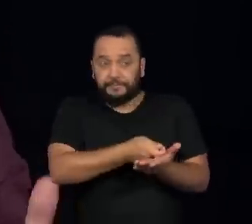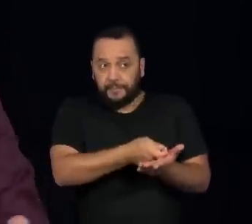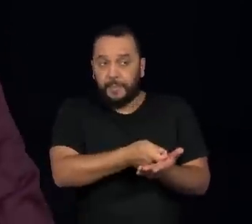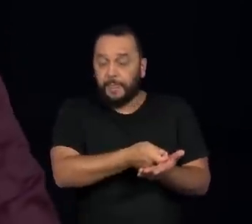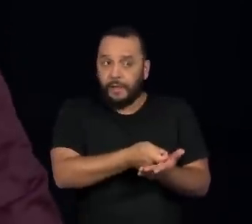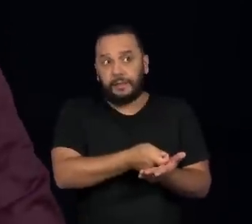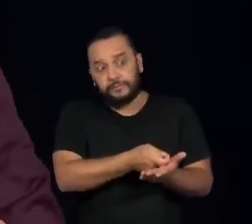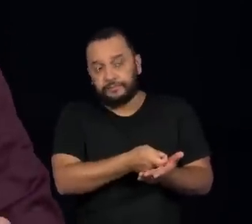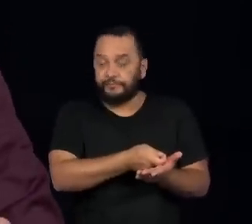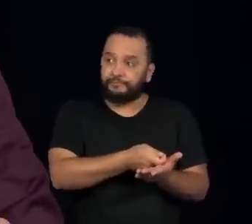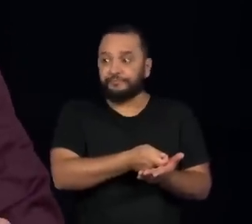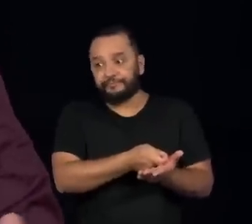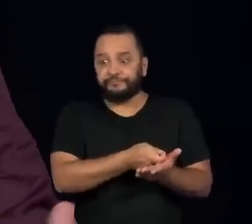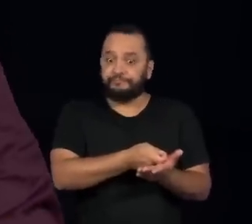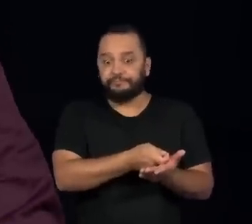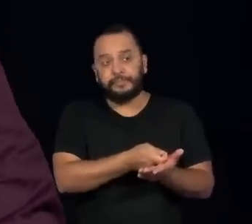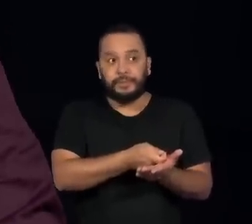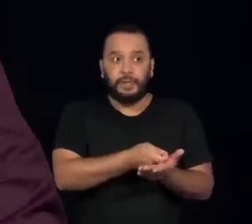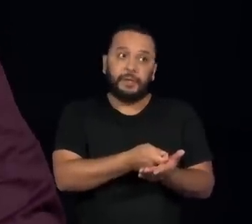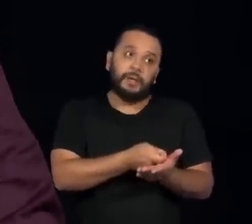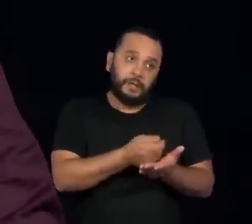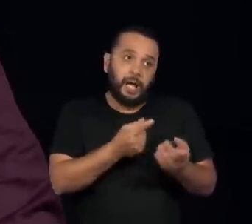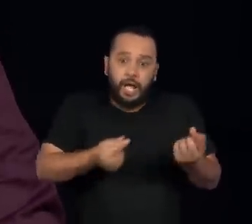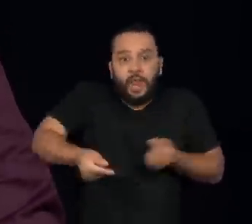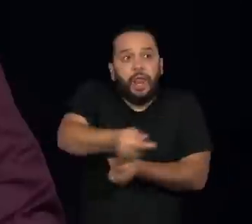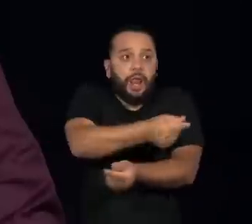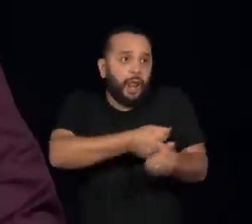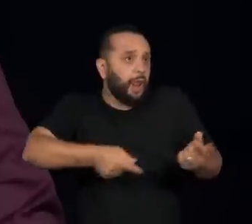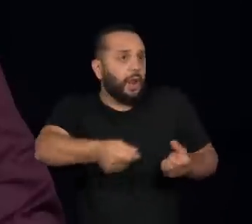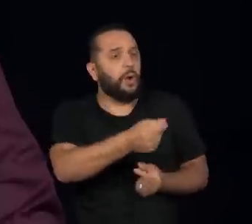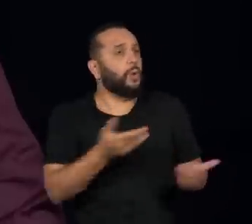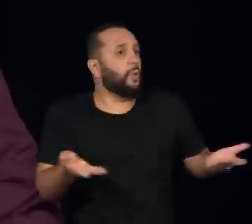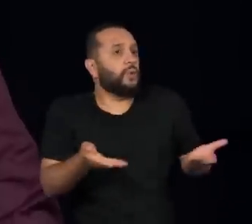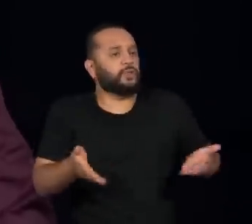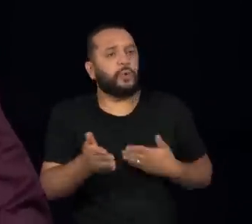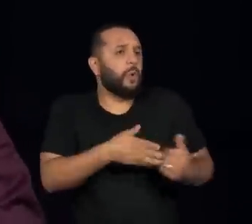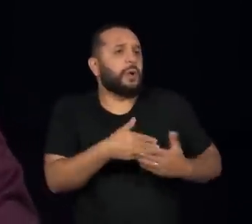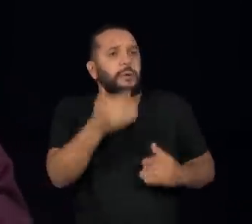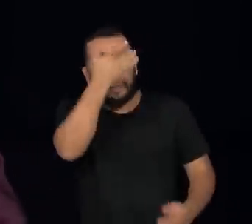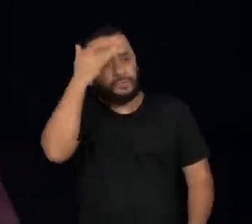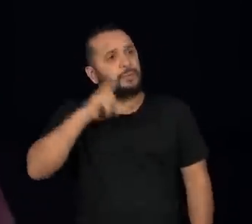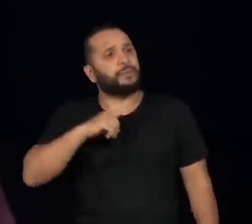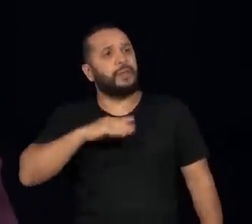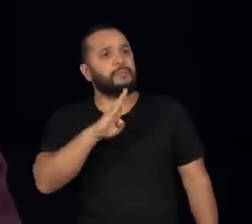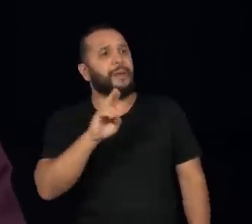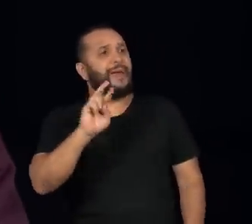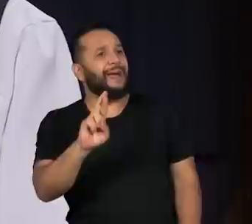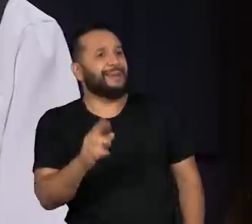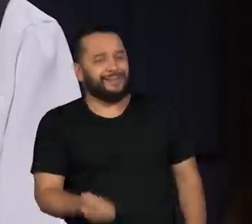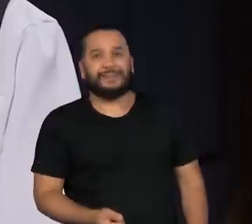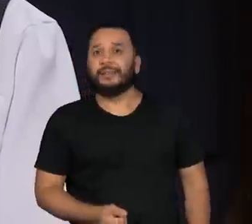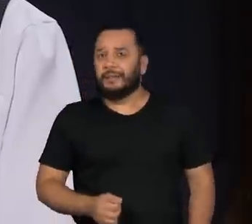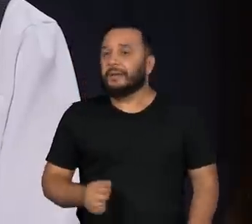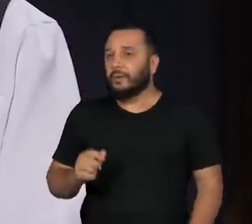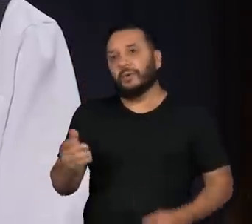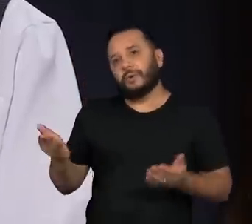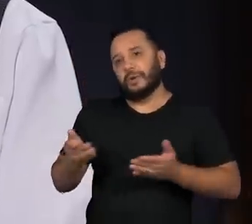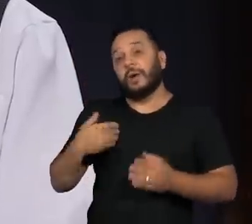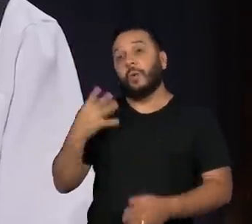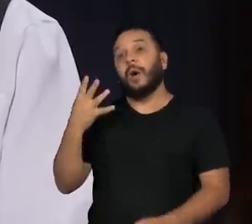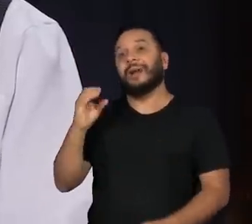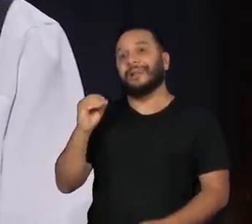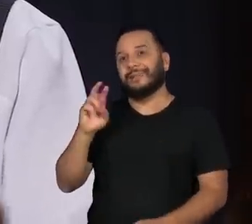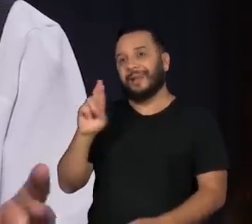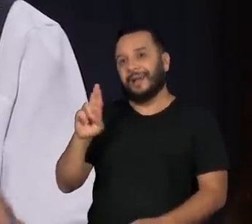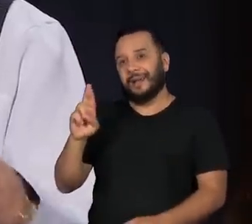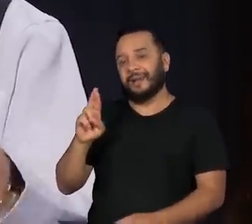muito Econômica né hoje Qualquer pessoa Quanto que é hoje muito bom a gente cobra r$ 40 por ano